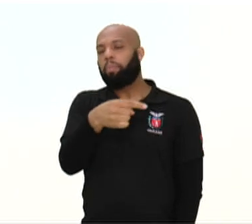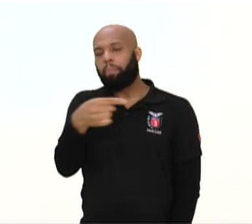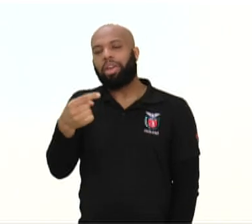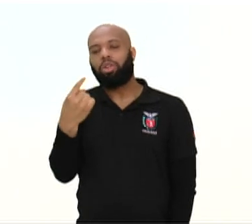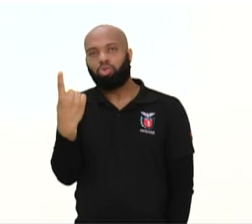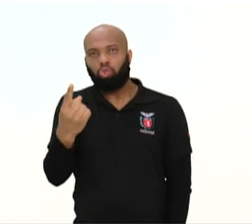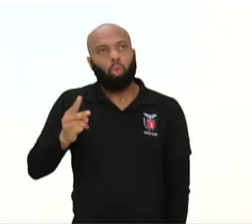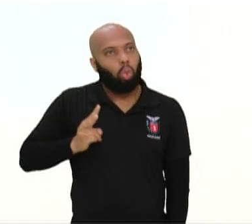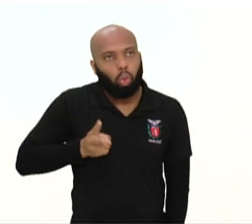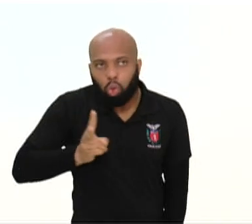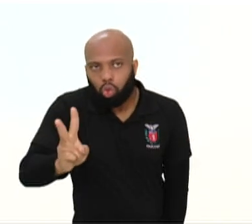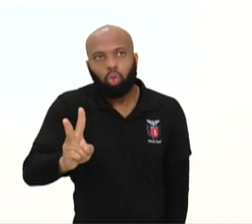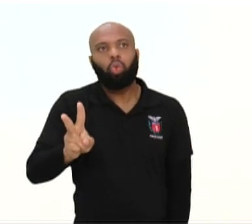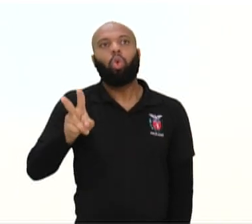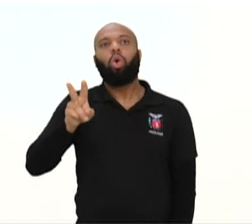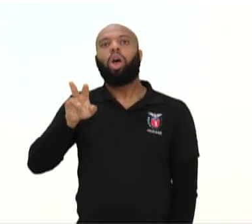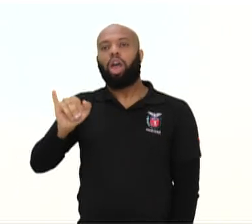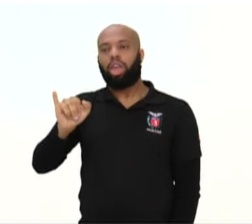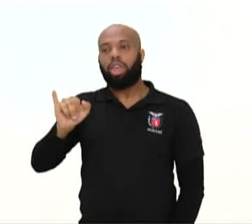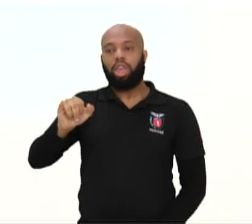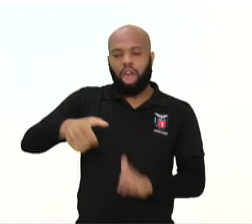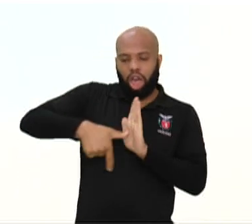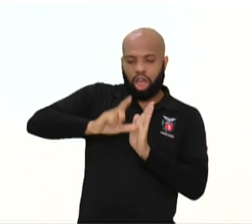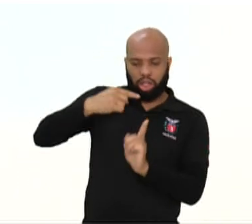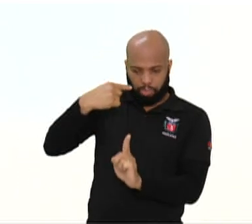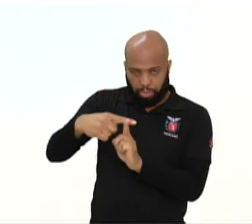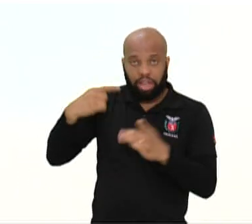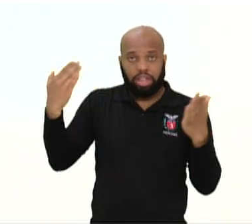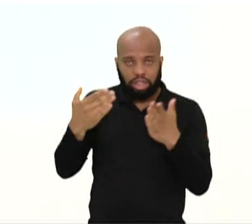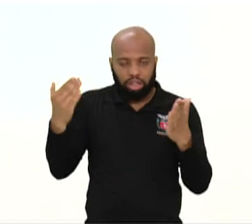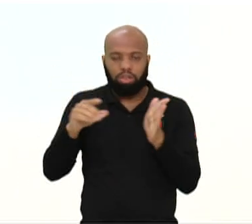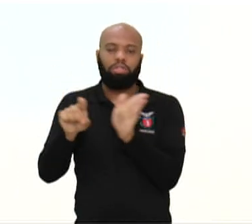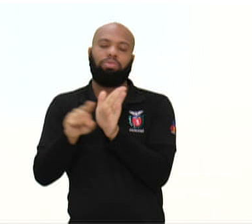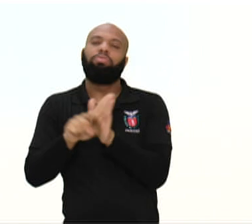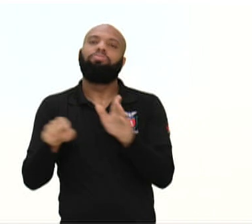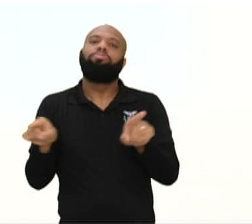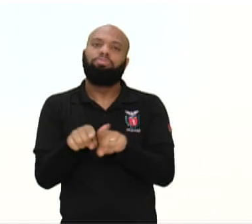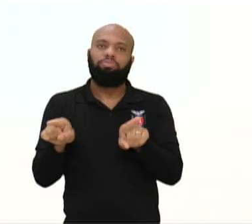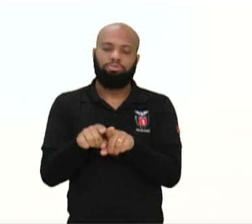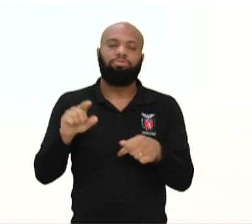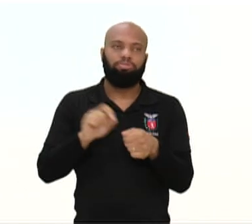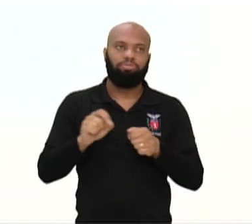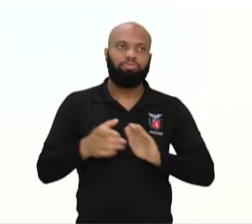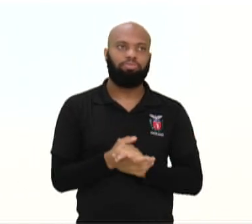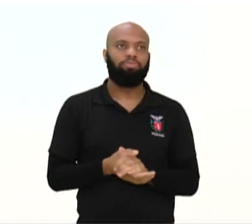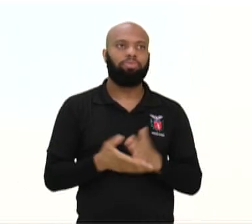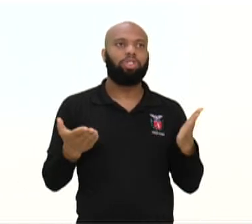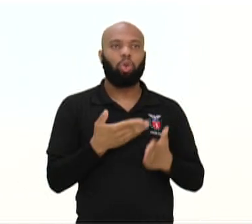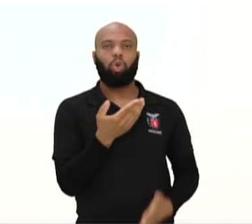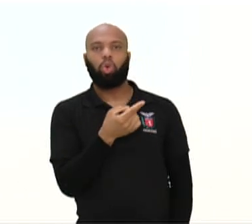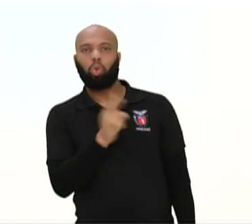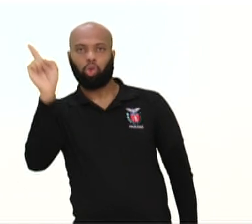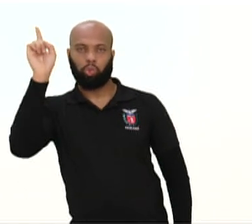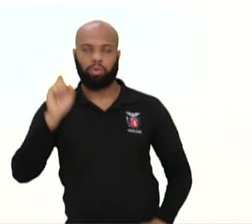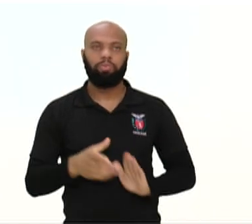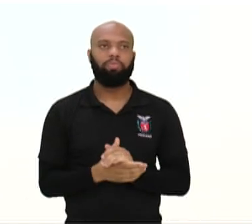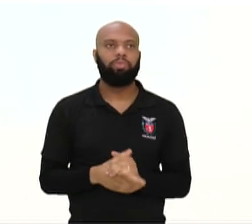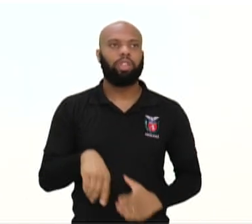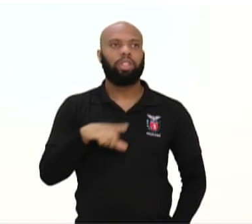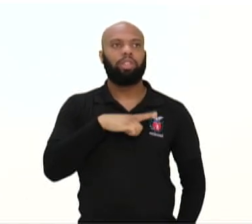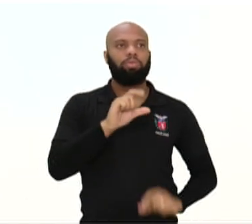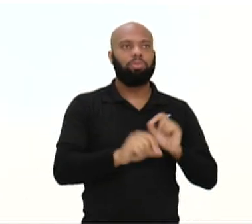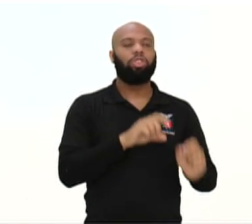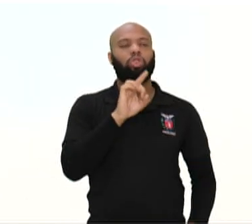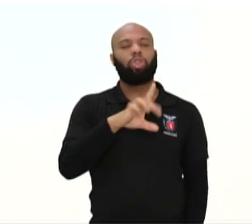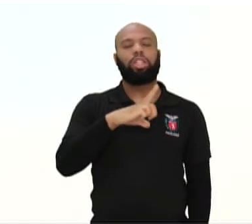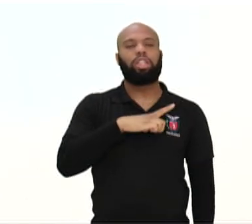menos 1 continua sendo menos 1. Então, menos 1 menos I. E, por último, eu tenho somente